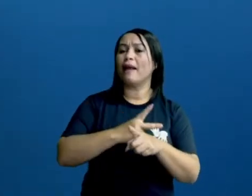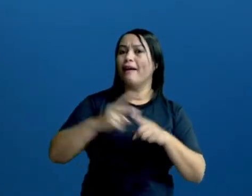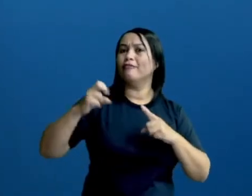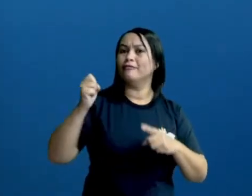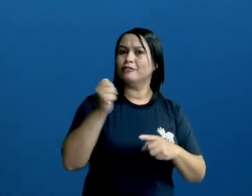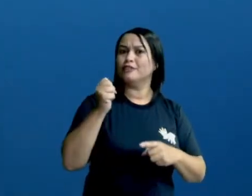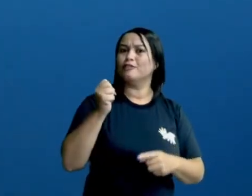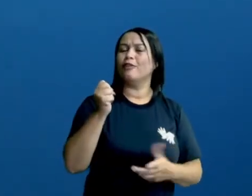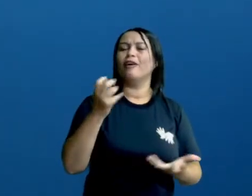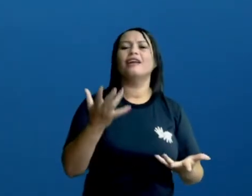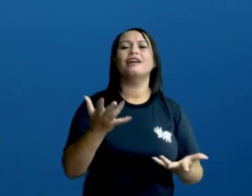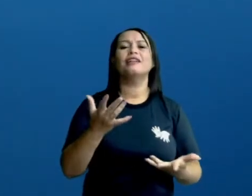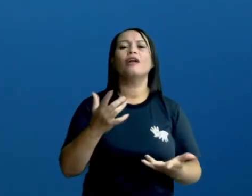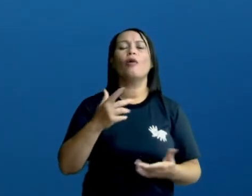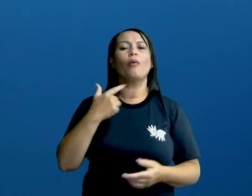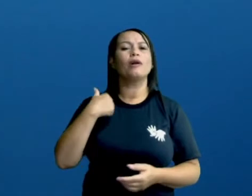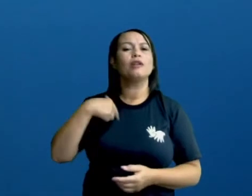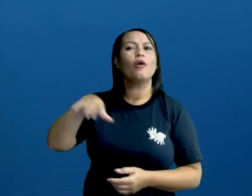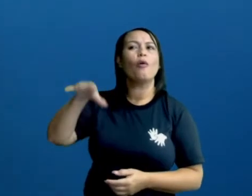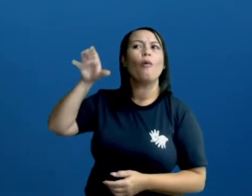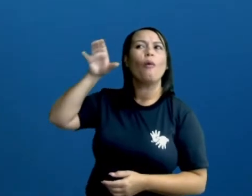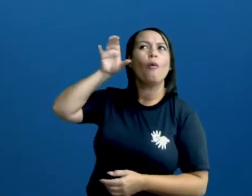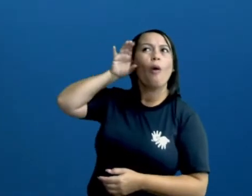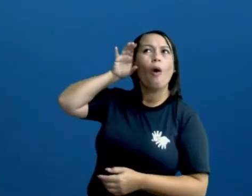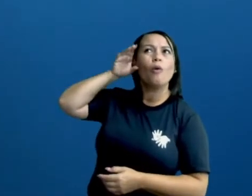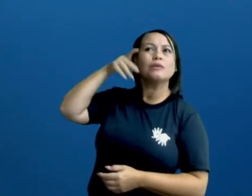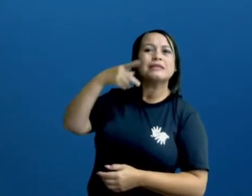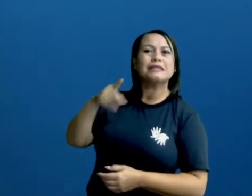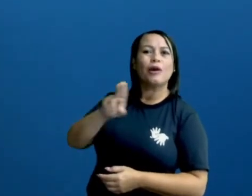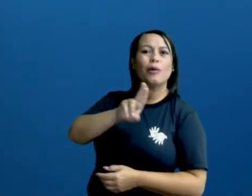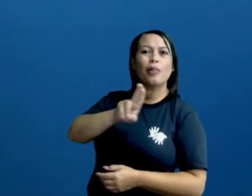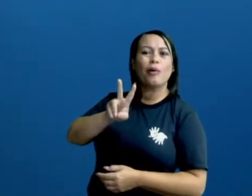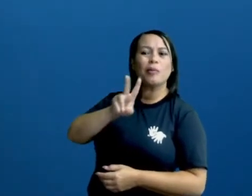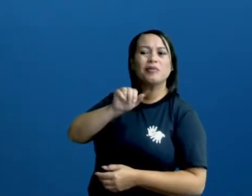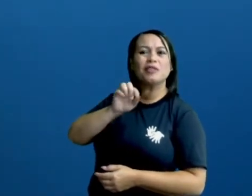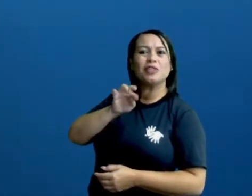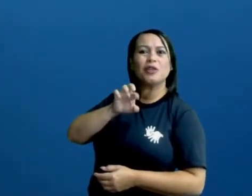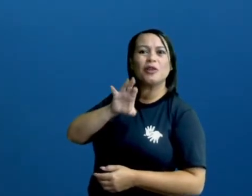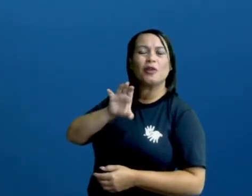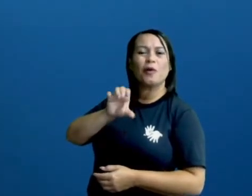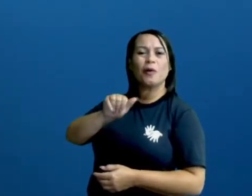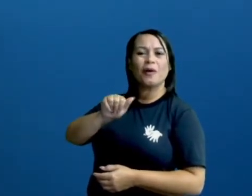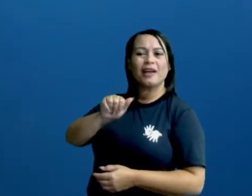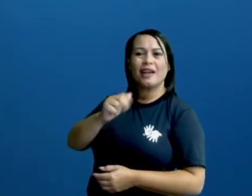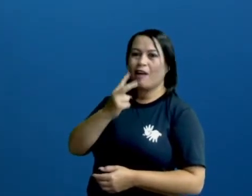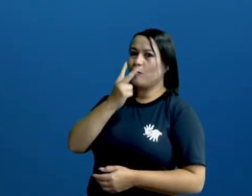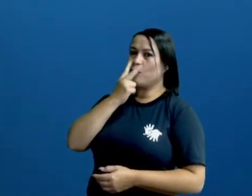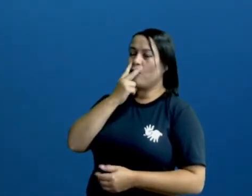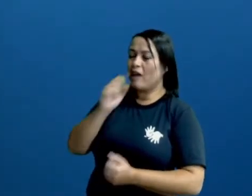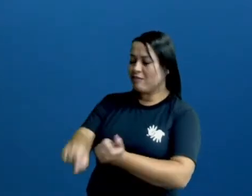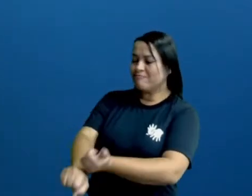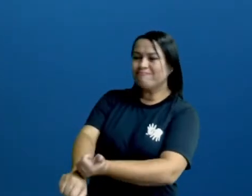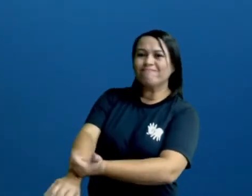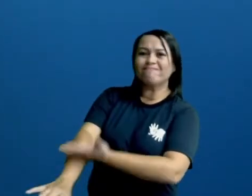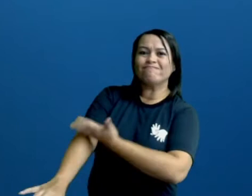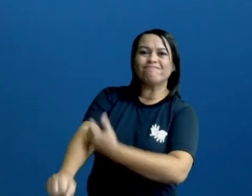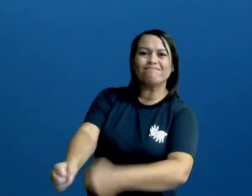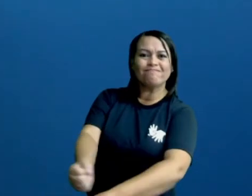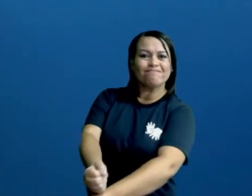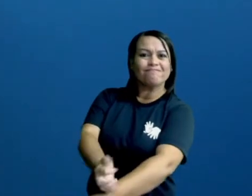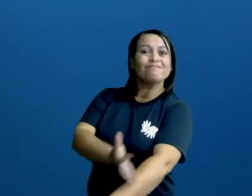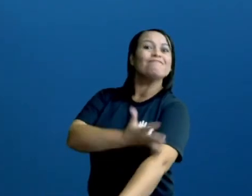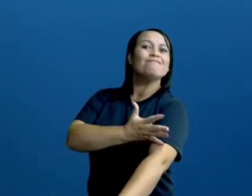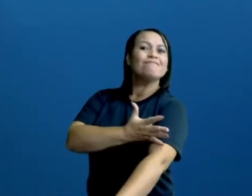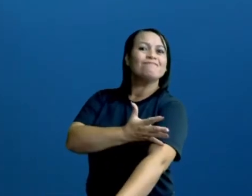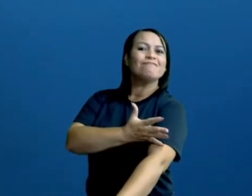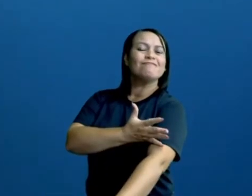vitória. Então, ó, quando eu ouço o teu nome, ó minha terra, sinto as veias arfando em